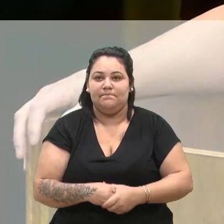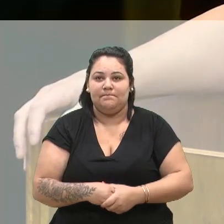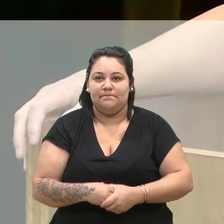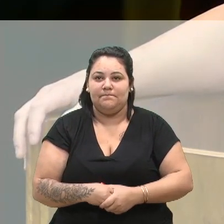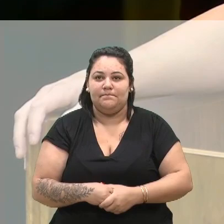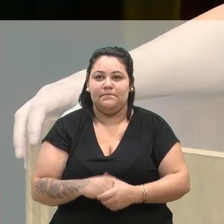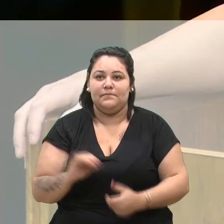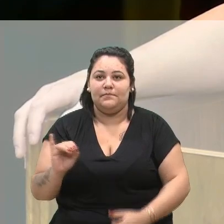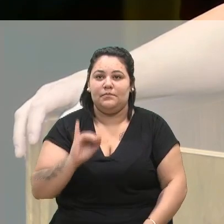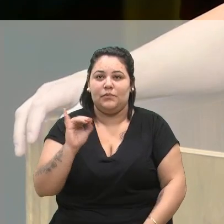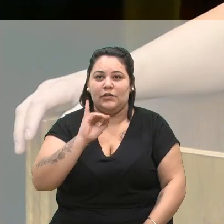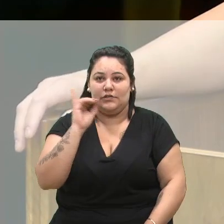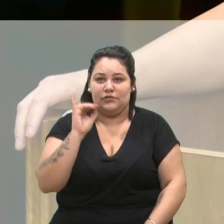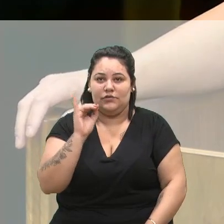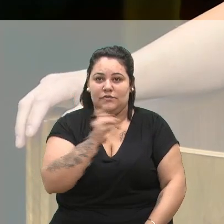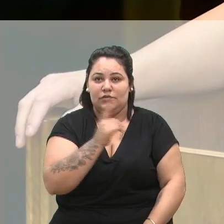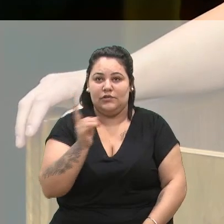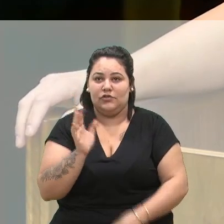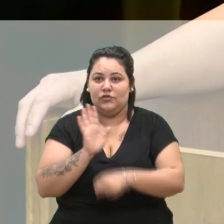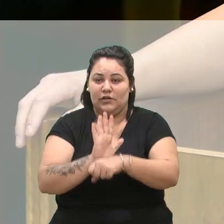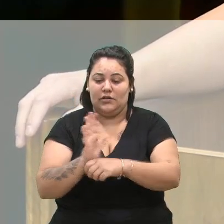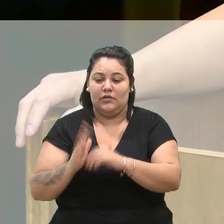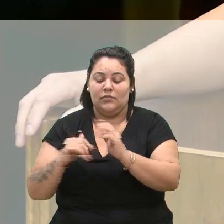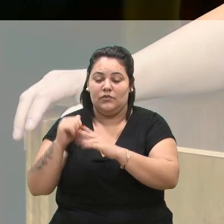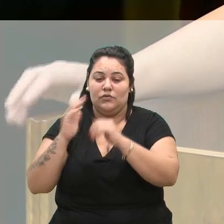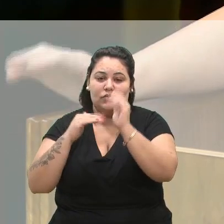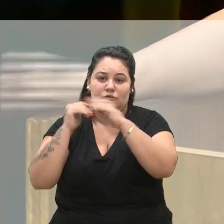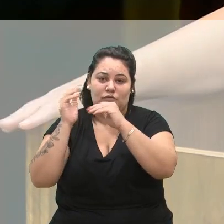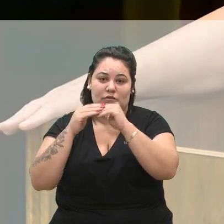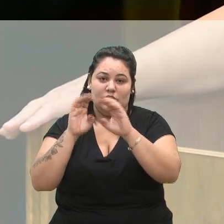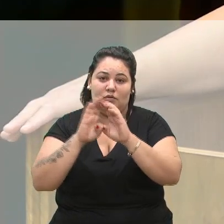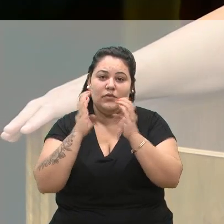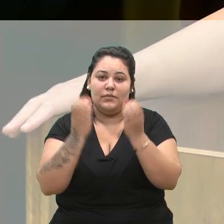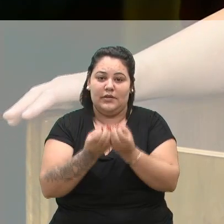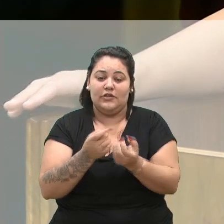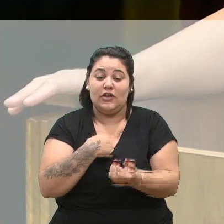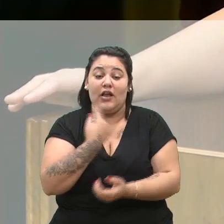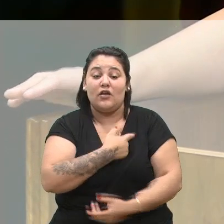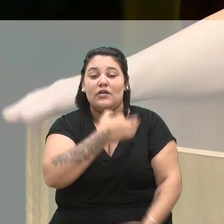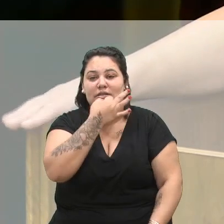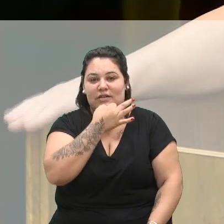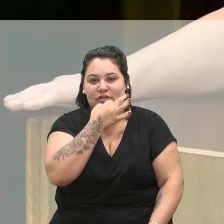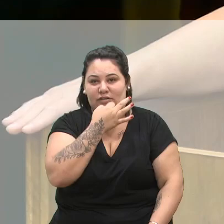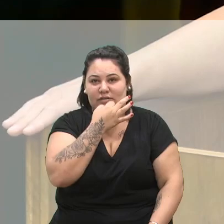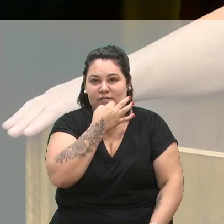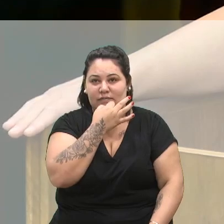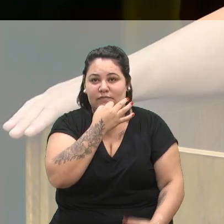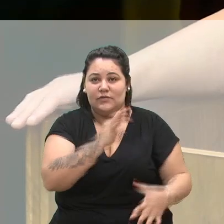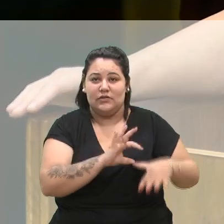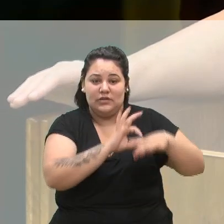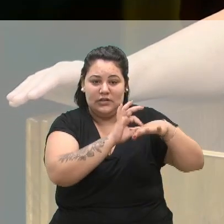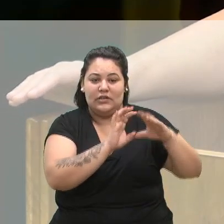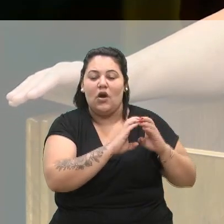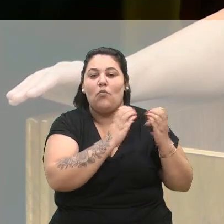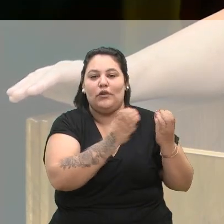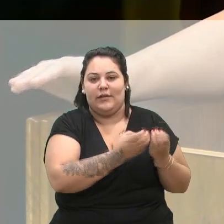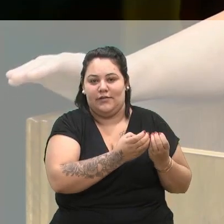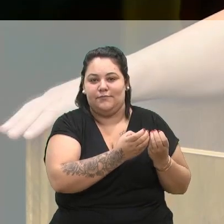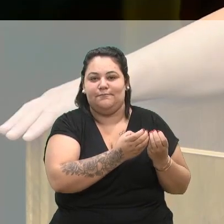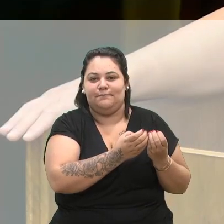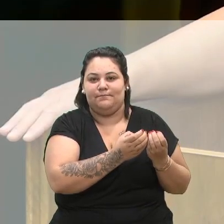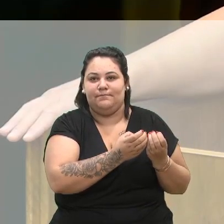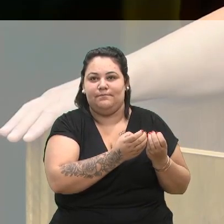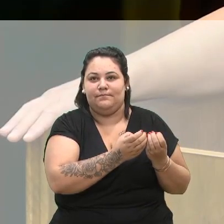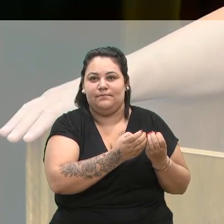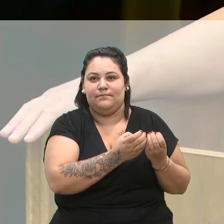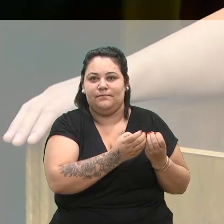importante, e que ajudaram a construir essa comunidade, a nossa cidade. Os líderes comunitários, que a